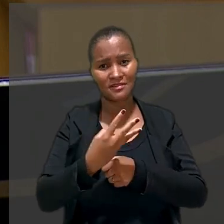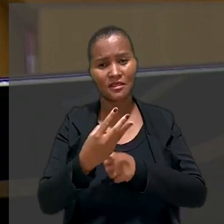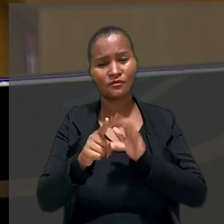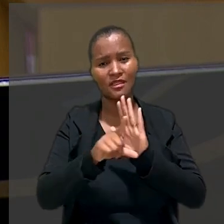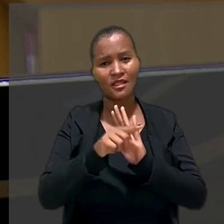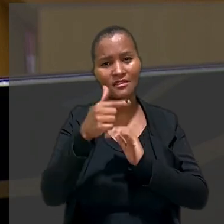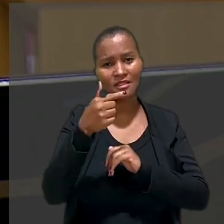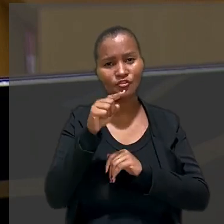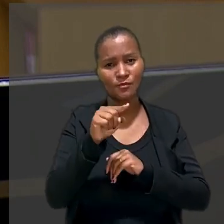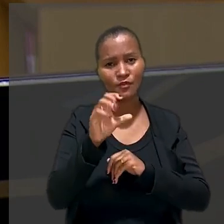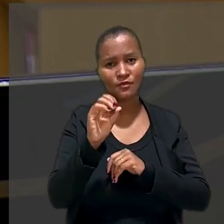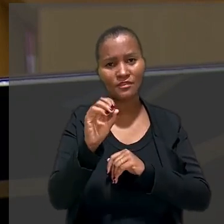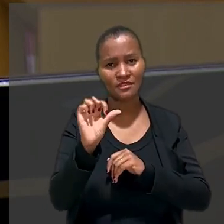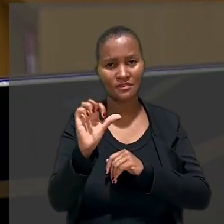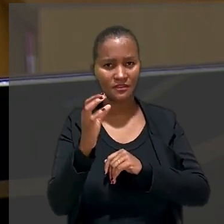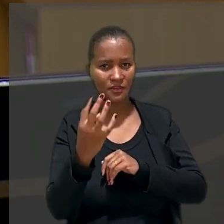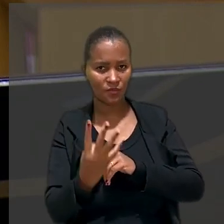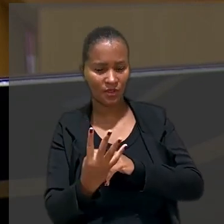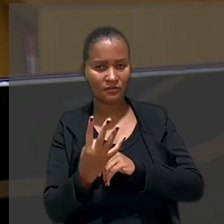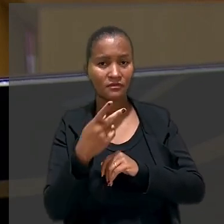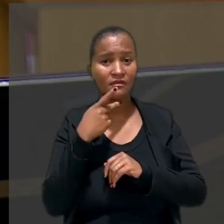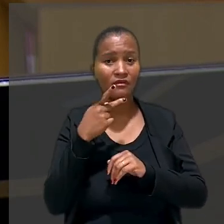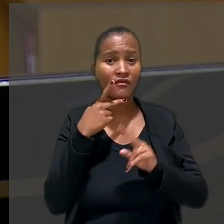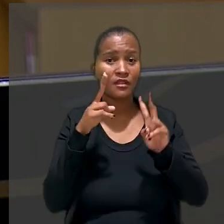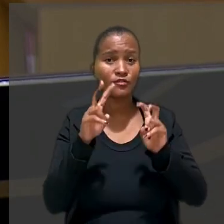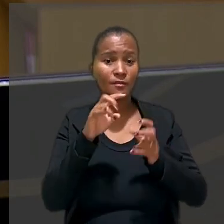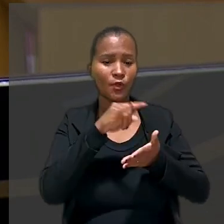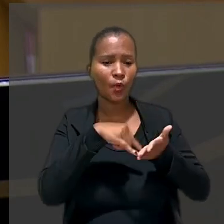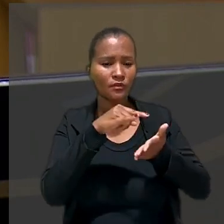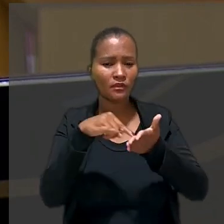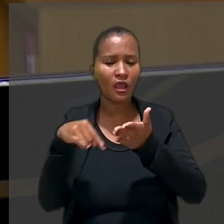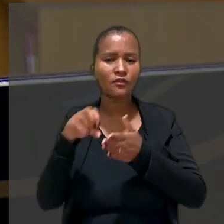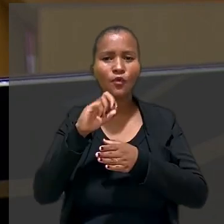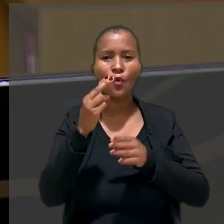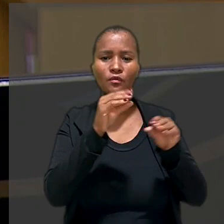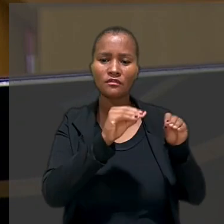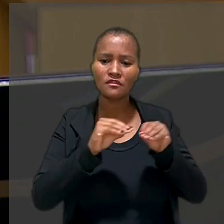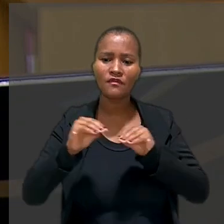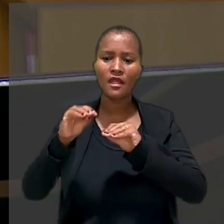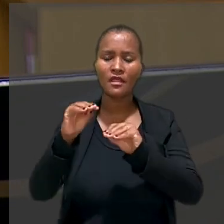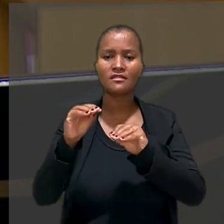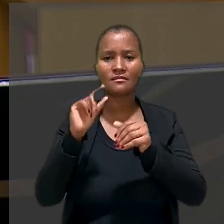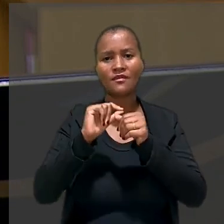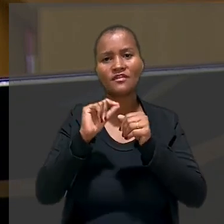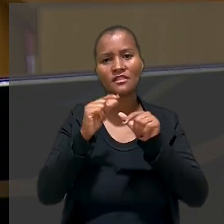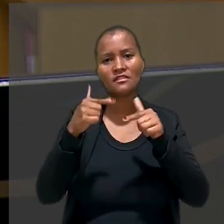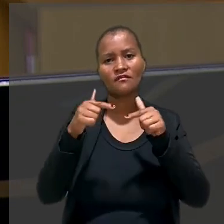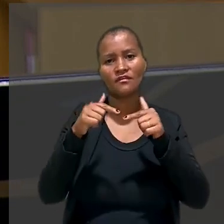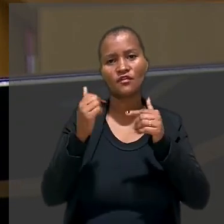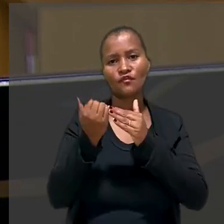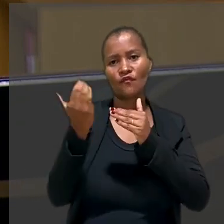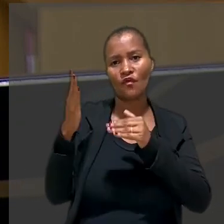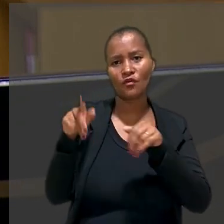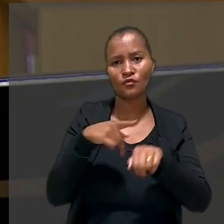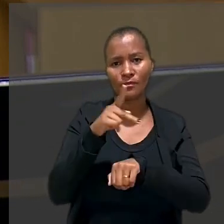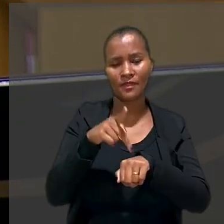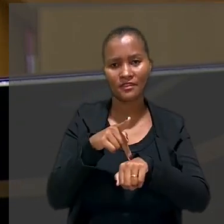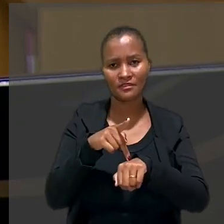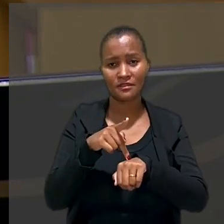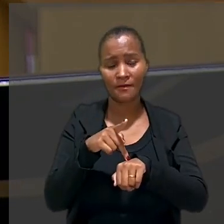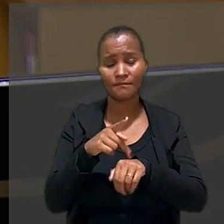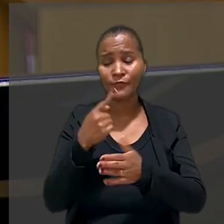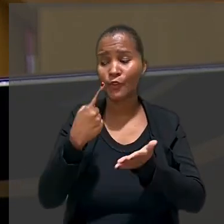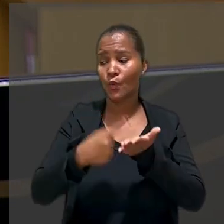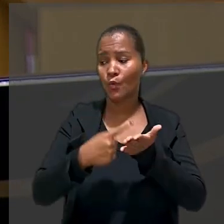3º da Lei 7.064, que dispõe sobre contratos ou transferências para prestar serviços no exterior.